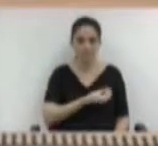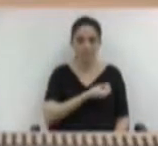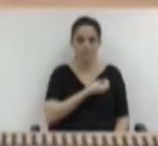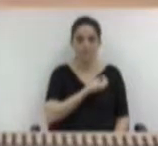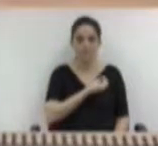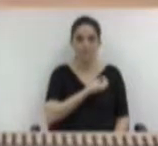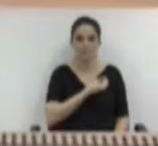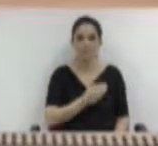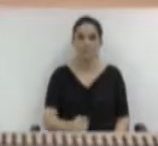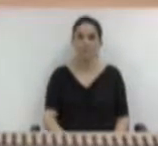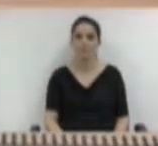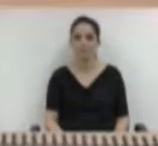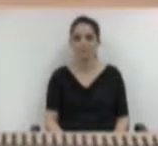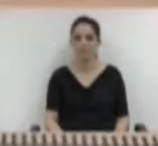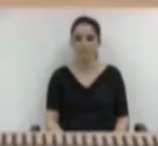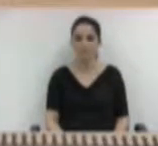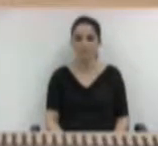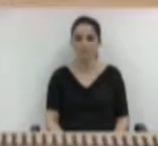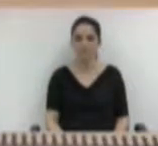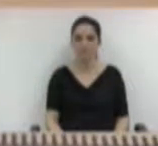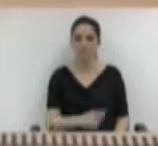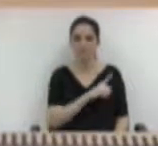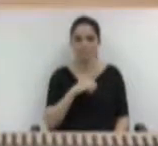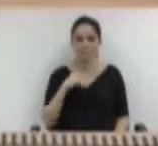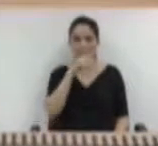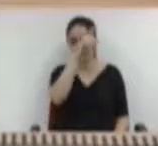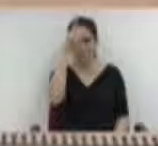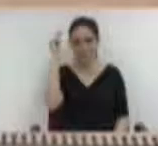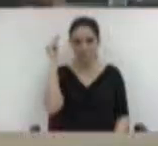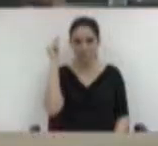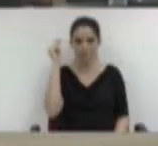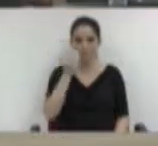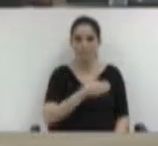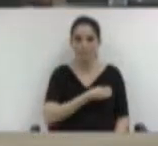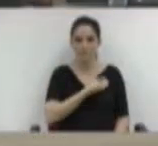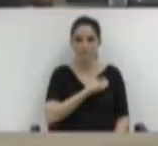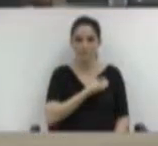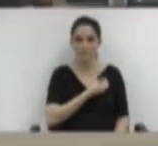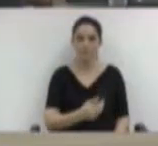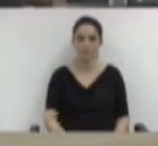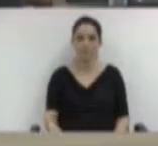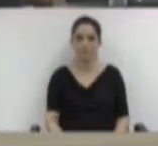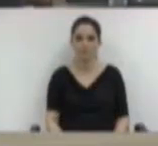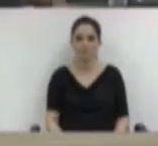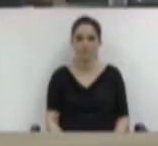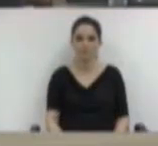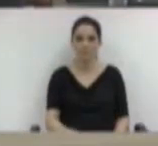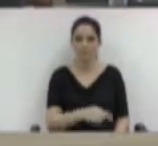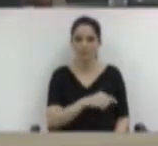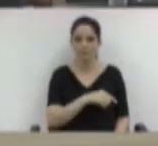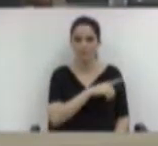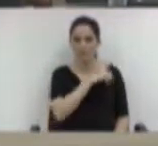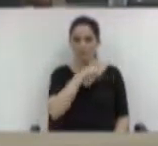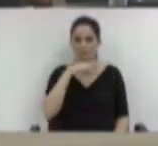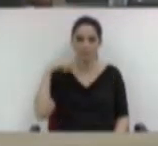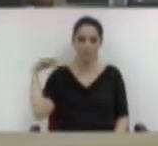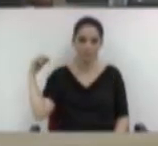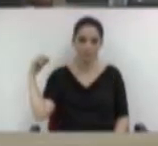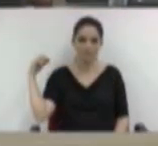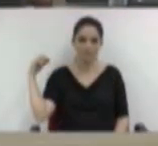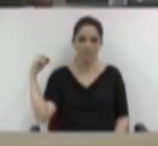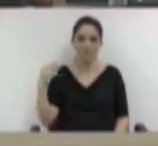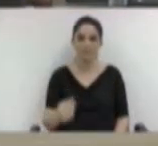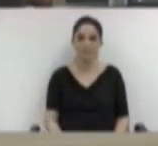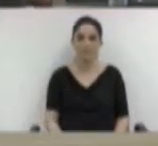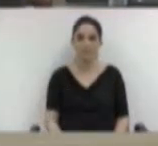presente. Vereador Luiz Fernando Silveira. Presente. Vereadora Mayra Rosana Gama de Araújo Silva